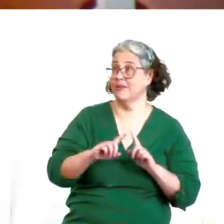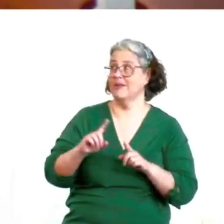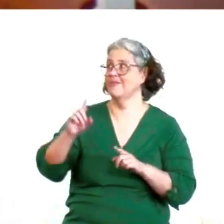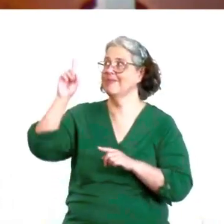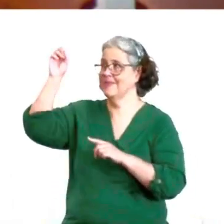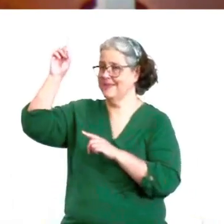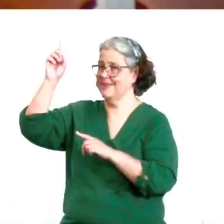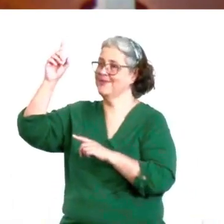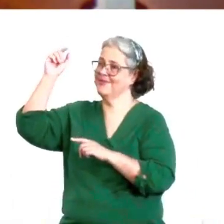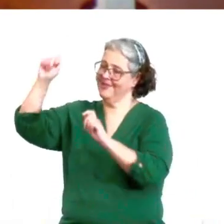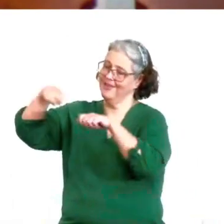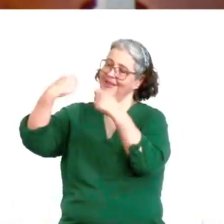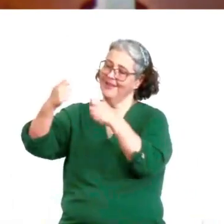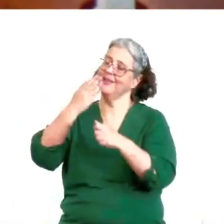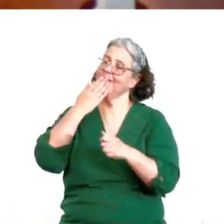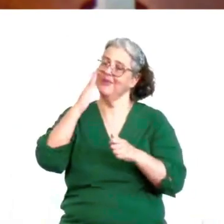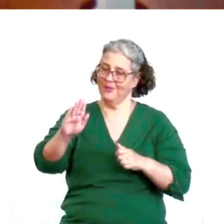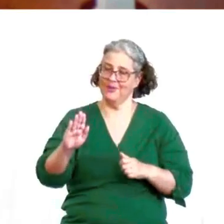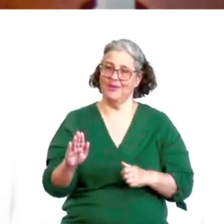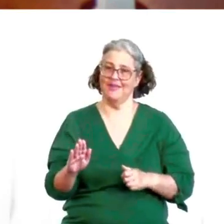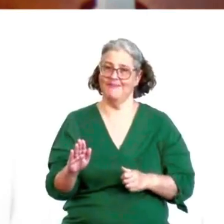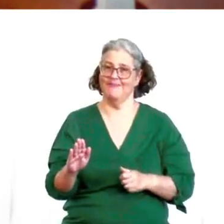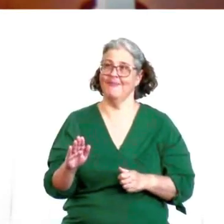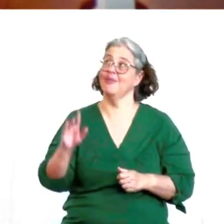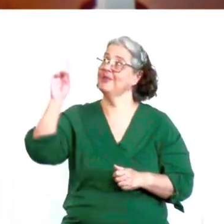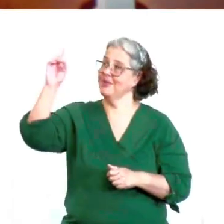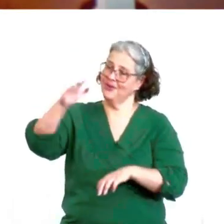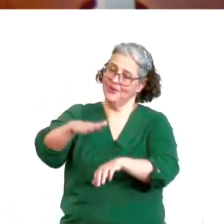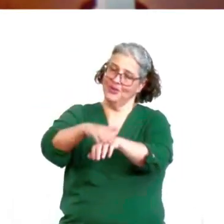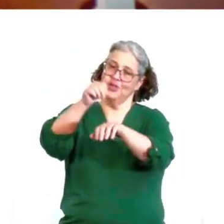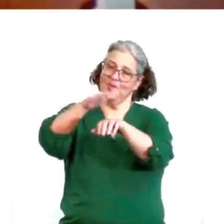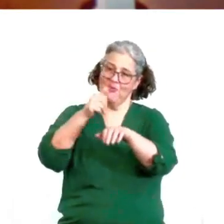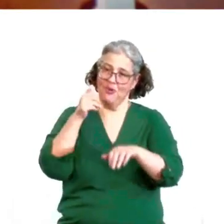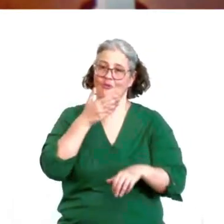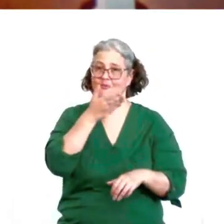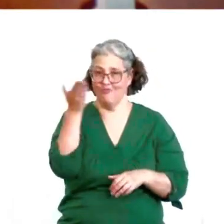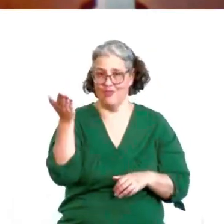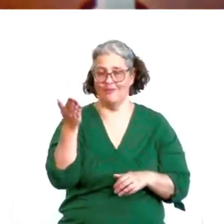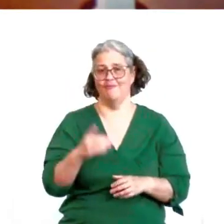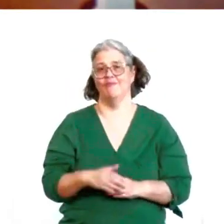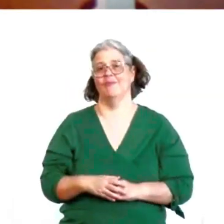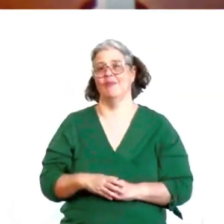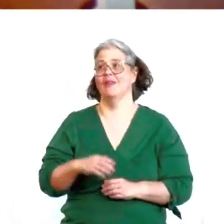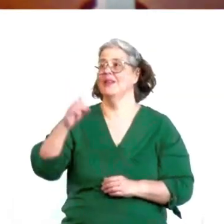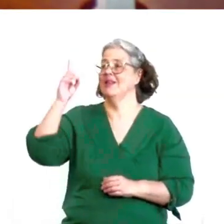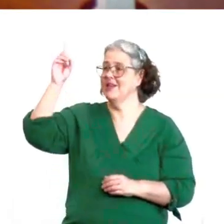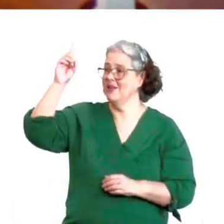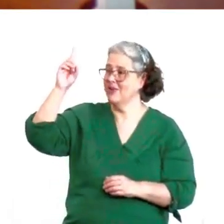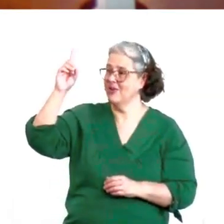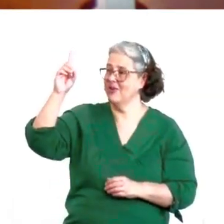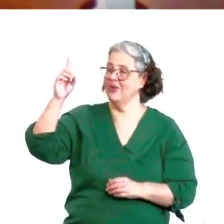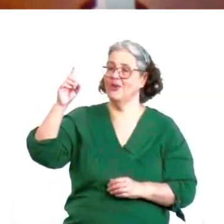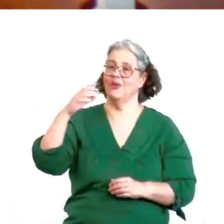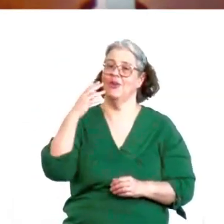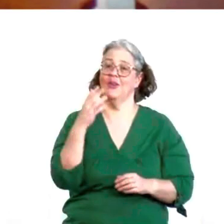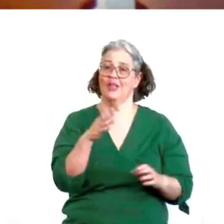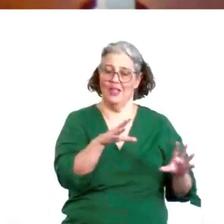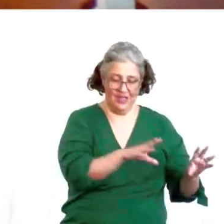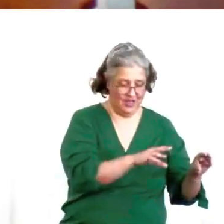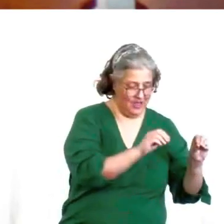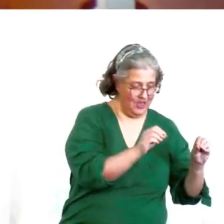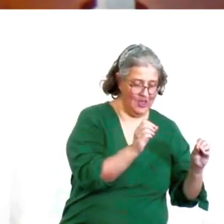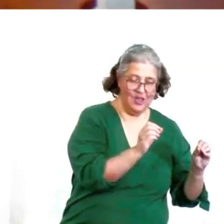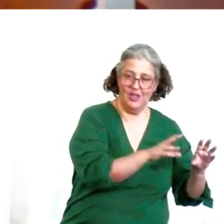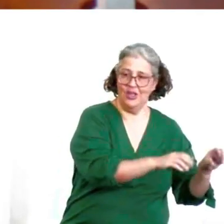Criador, do Deus que te chamou, do Deus que te salvou, do Deus que te livrou das trevas e